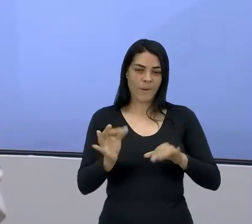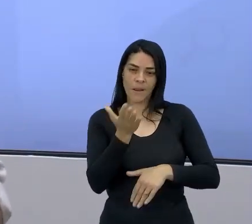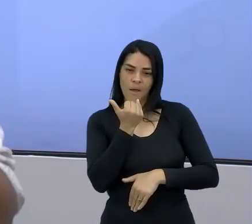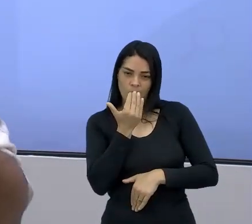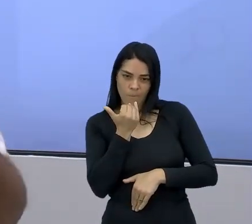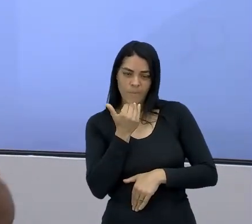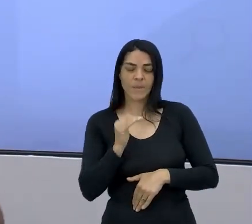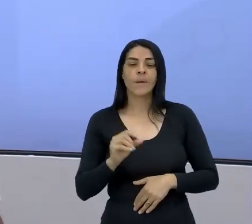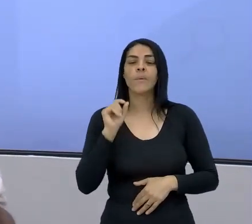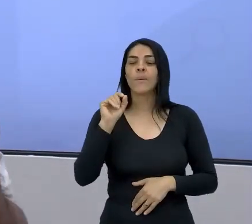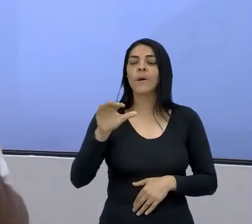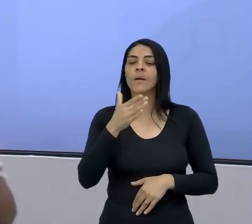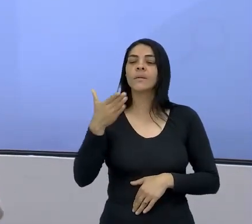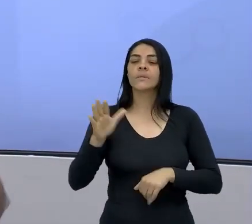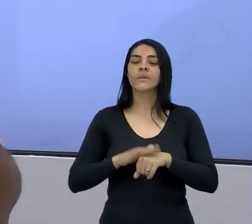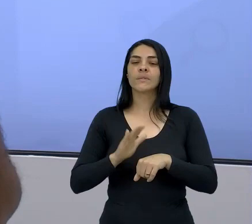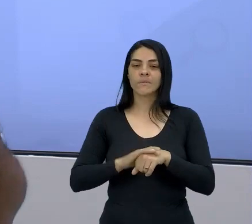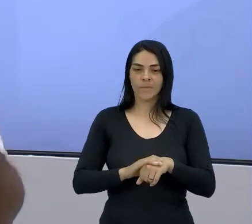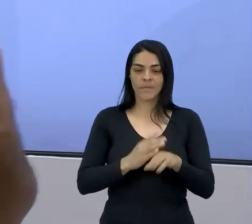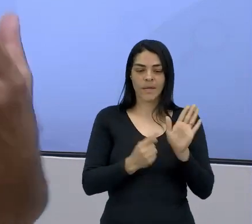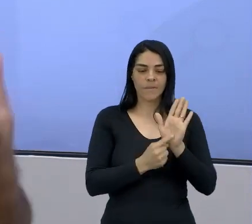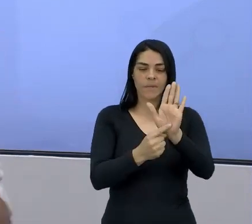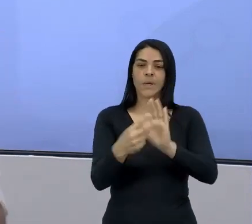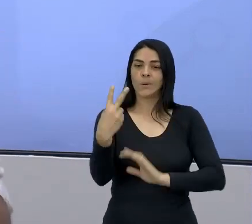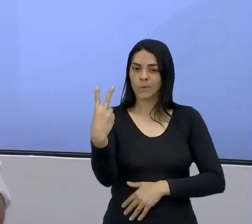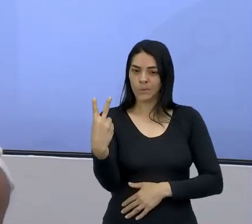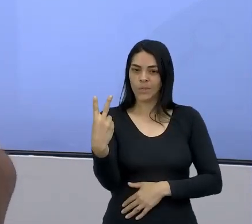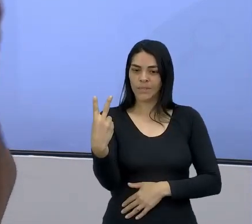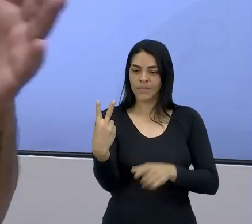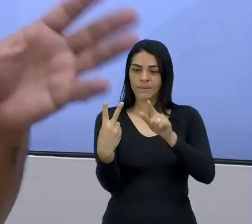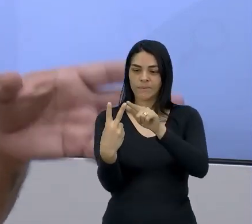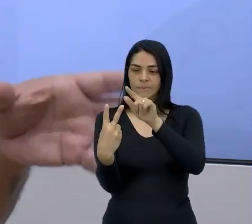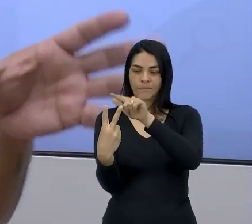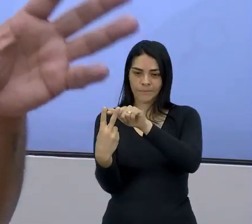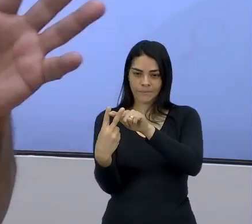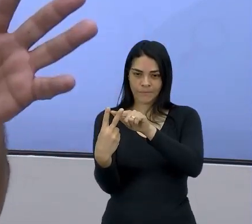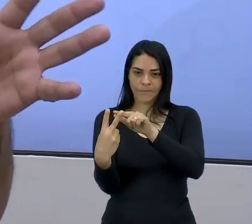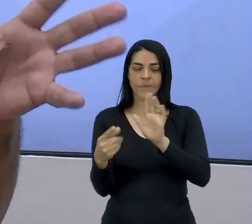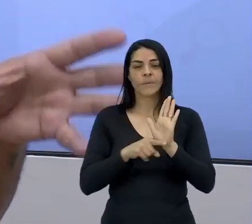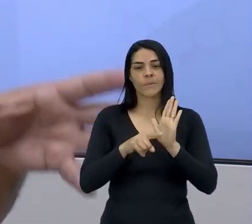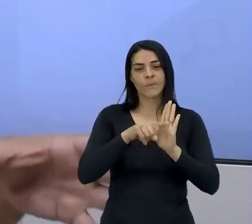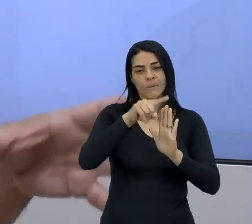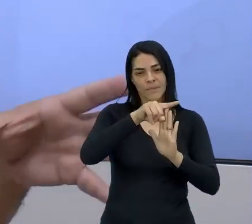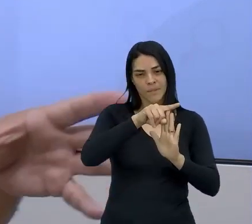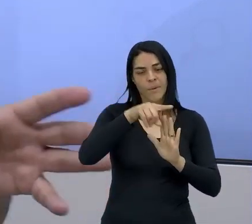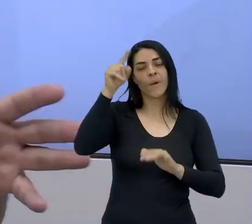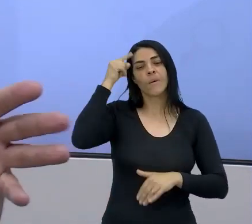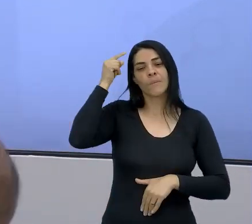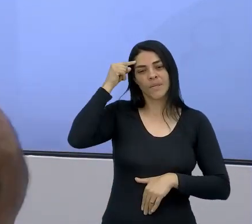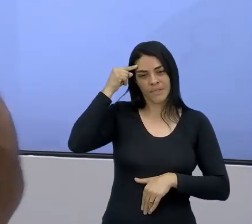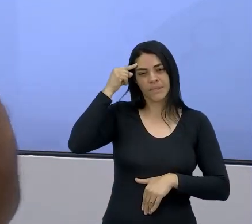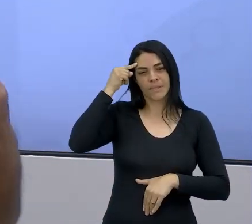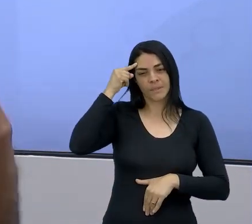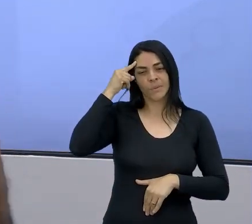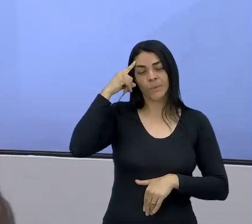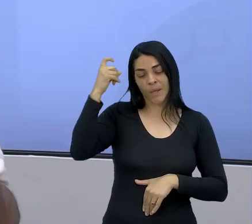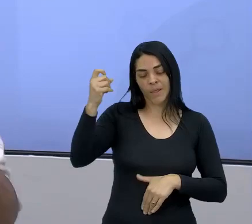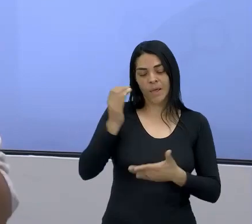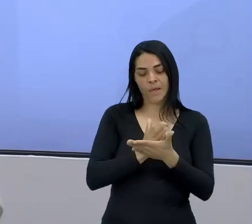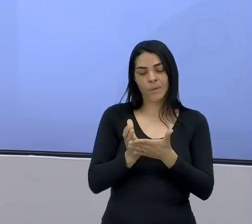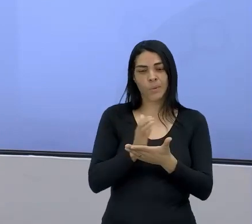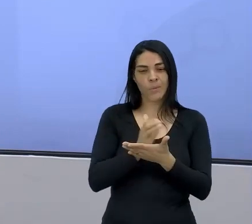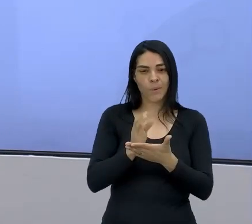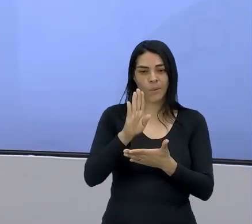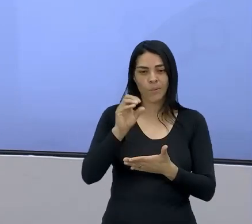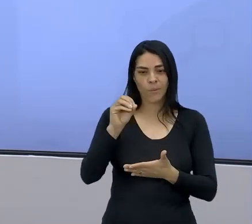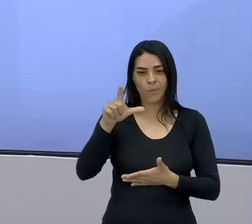gente fez? A gente apresentou 2 tipos de programação, né? Pensando nessa ideia do bolo. A primeira delas é